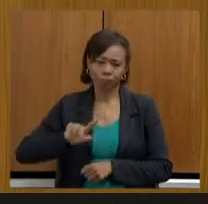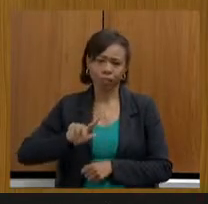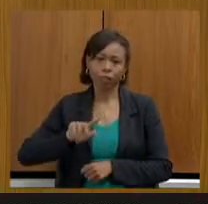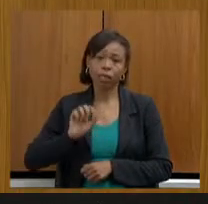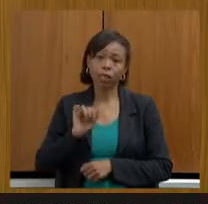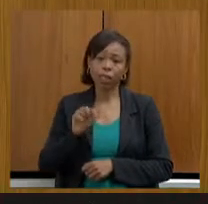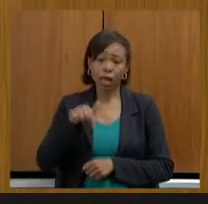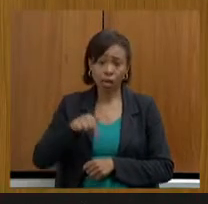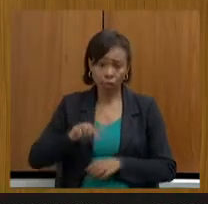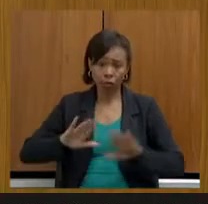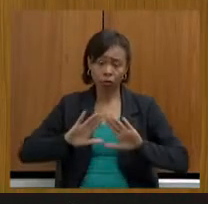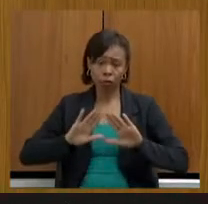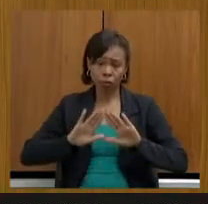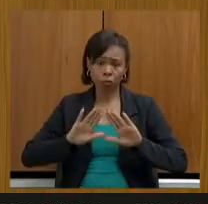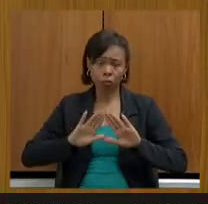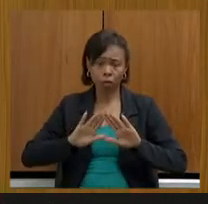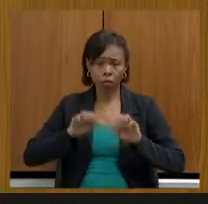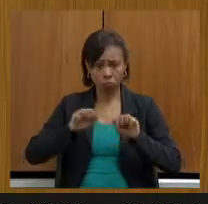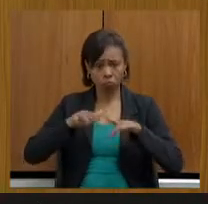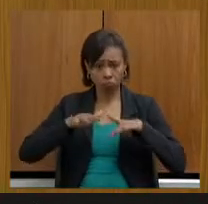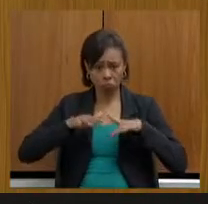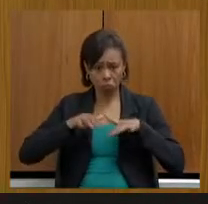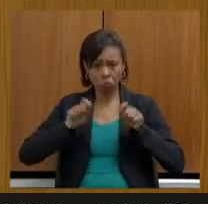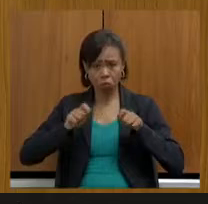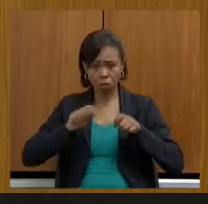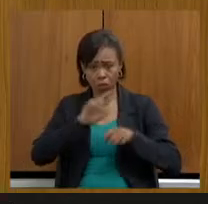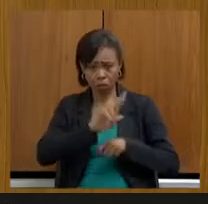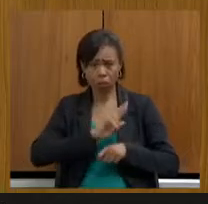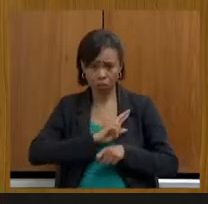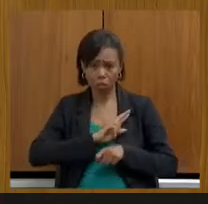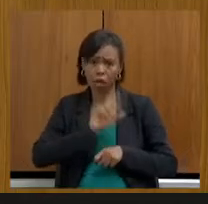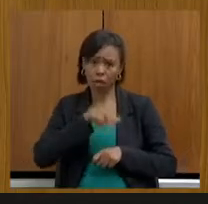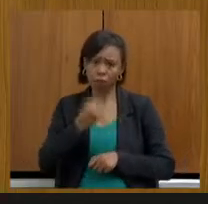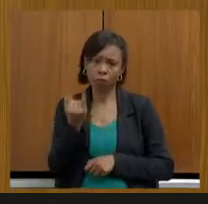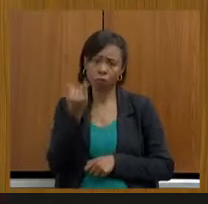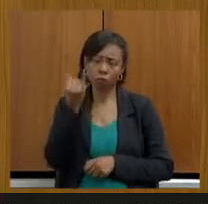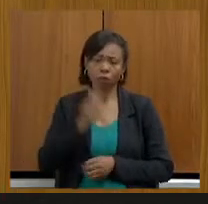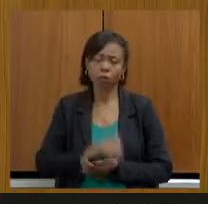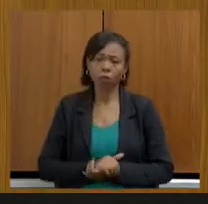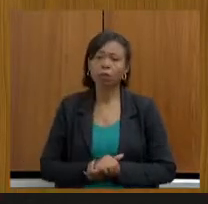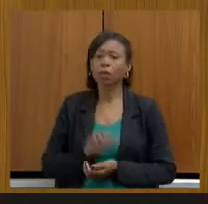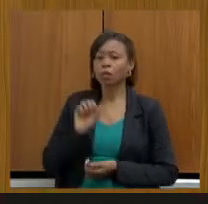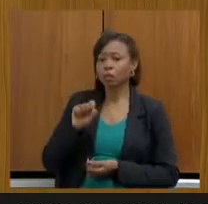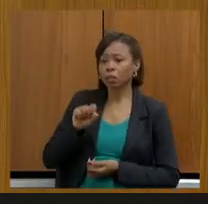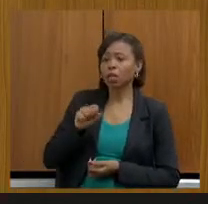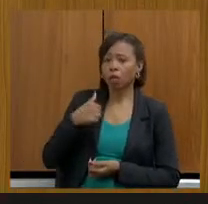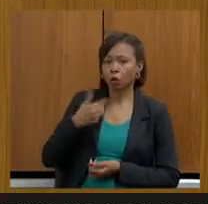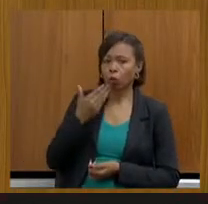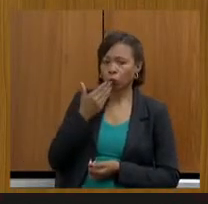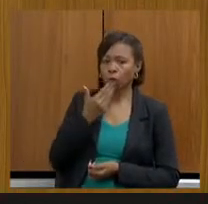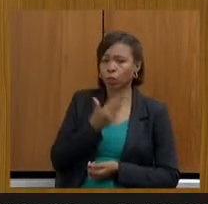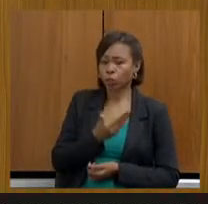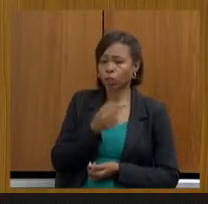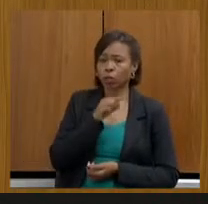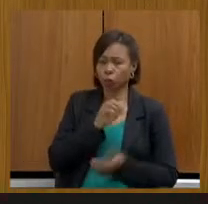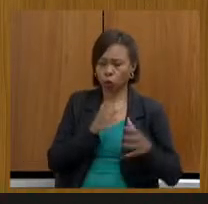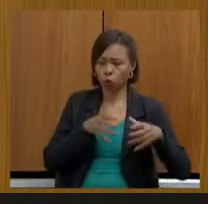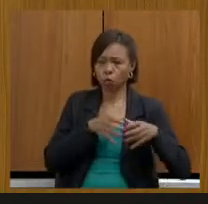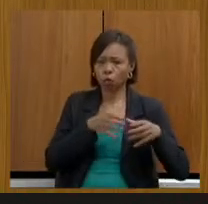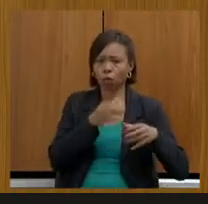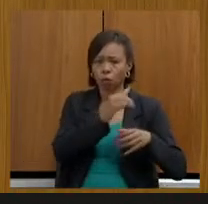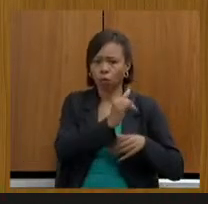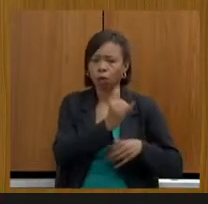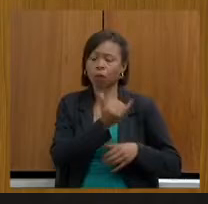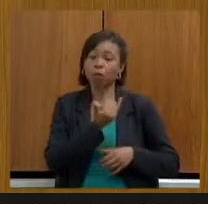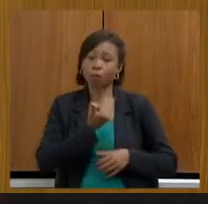Assembleia fiscaliza nós pudermos dessas Duas respostas serão importantes são muito concreta o que eu a gente eu vou pedir aqui para mim aqui que já tá assistindo o que eu lhe